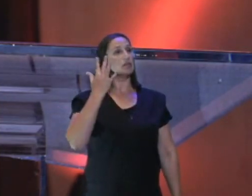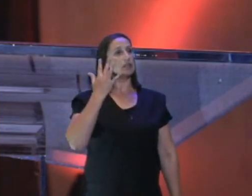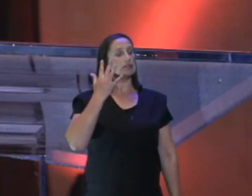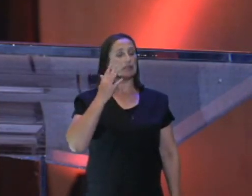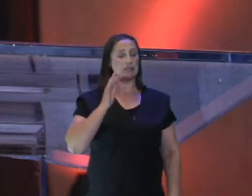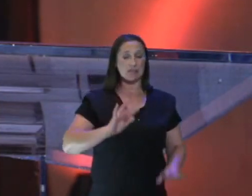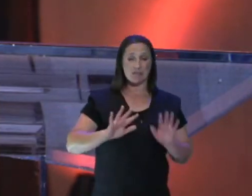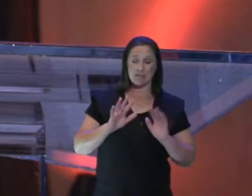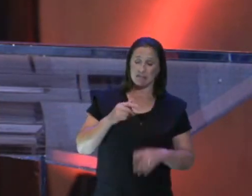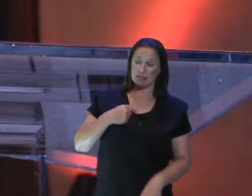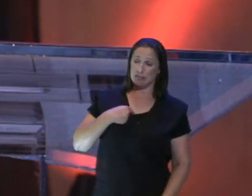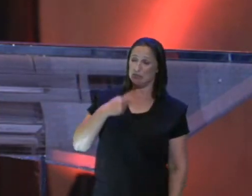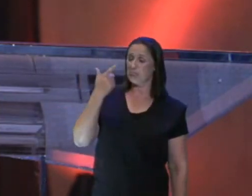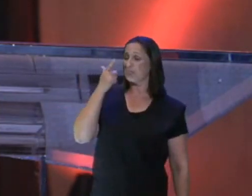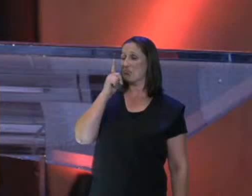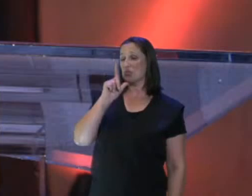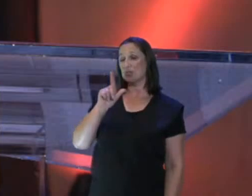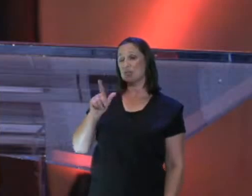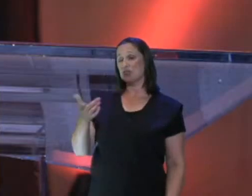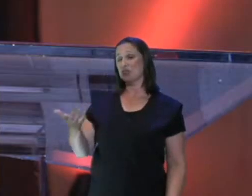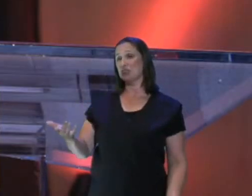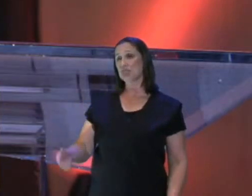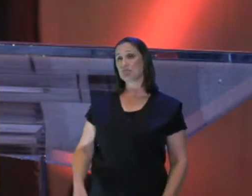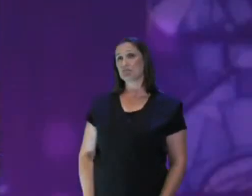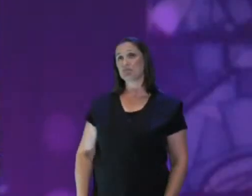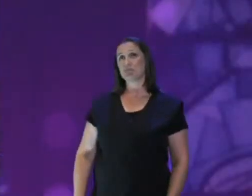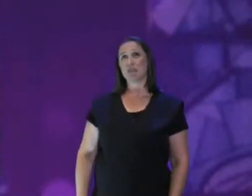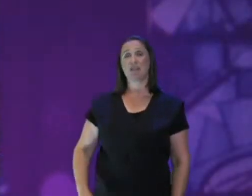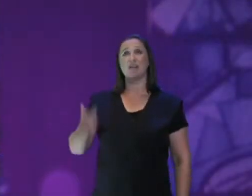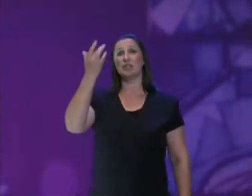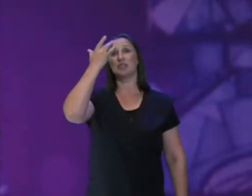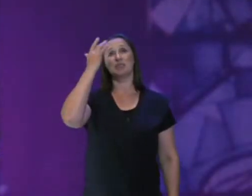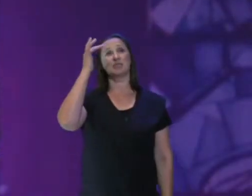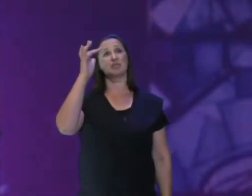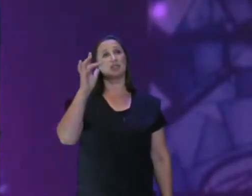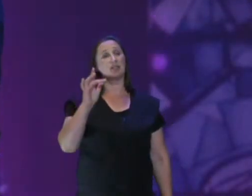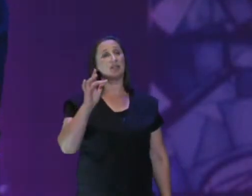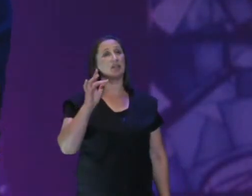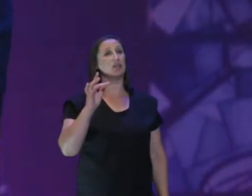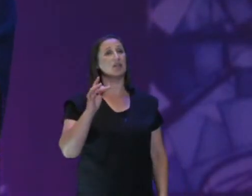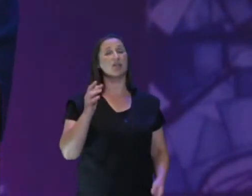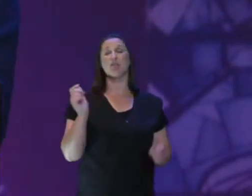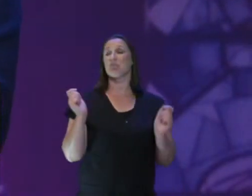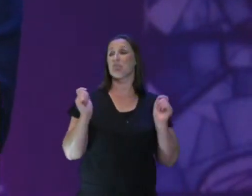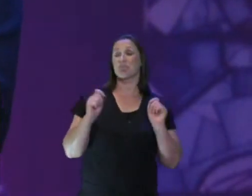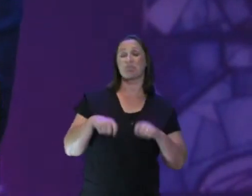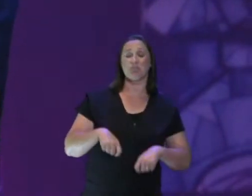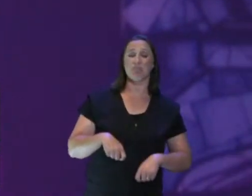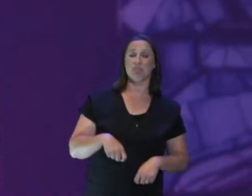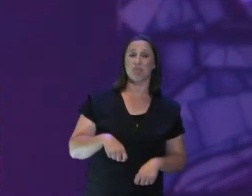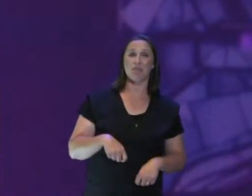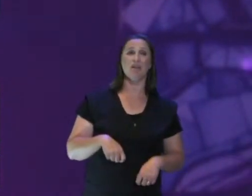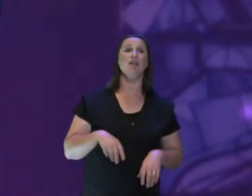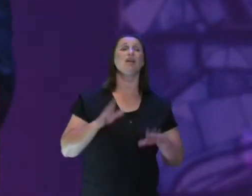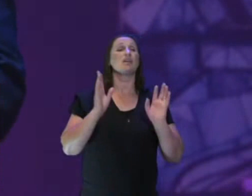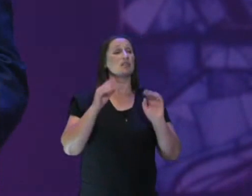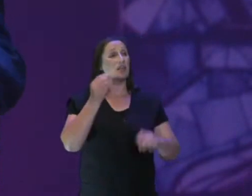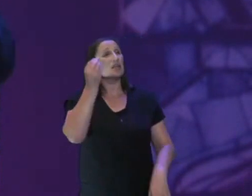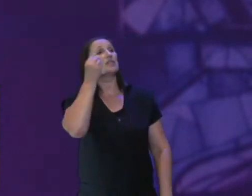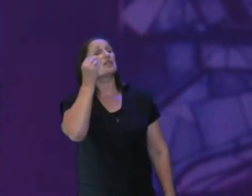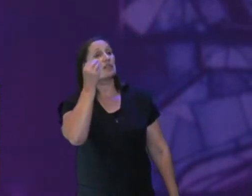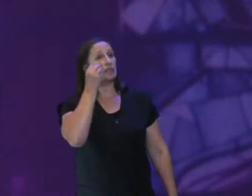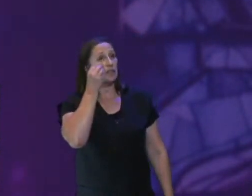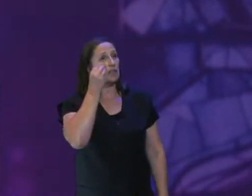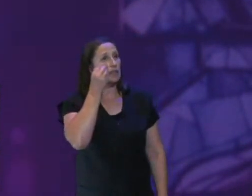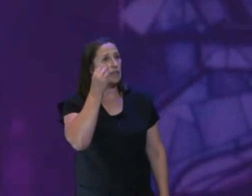diz, não consigo, não sei, não posso, já tentei. Já ouviu isso